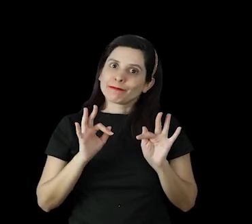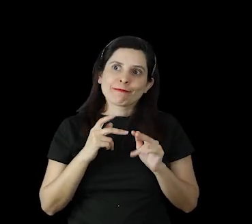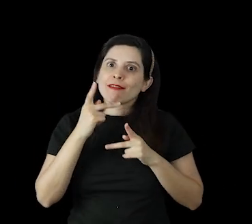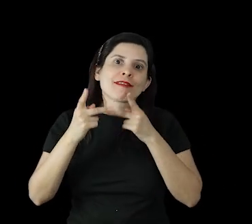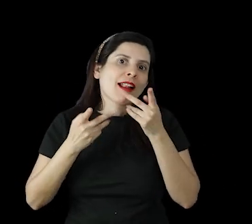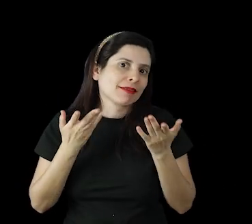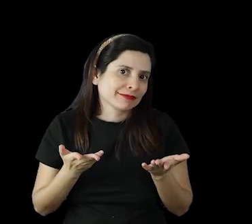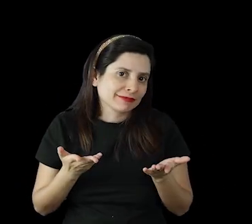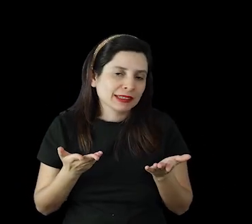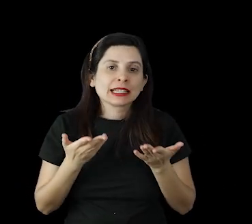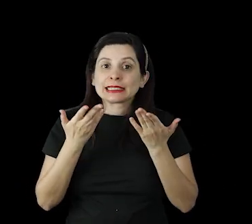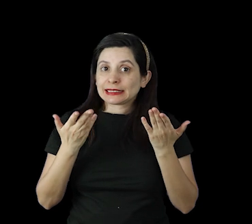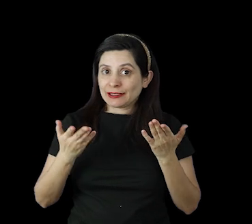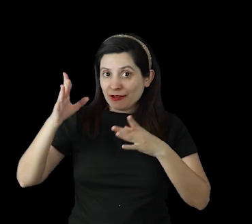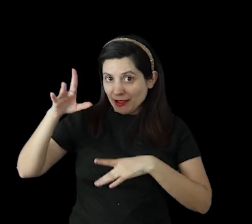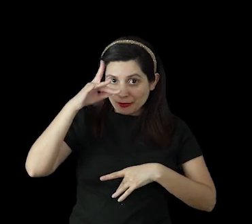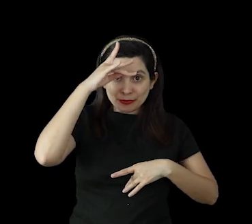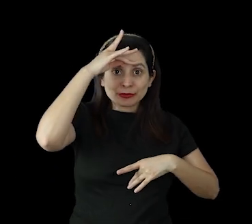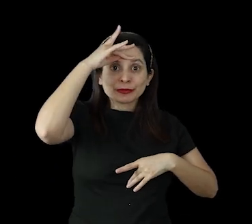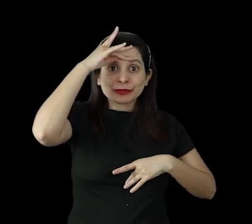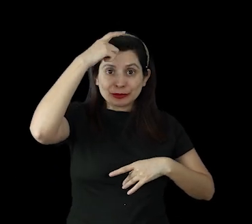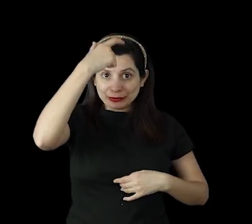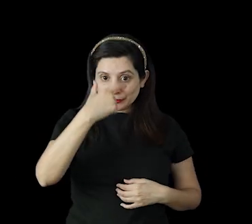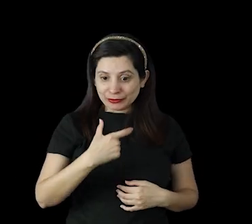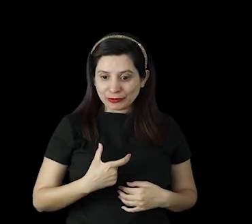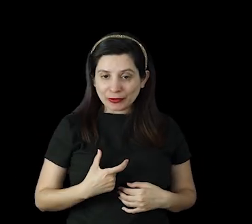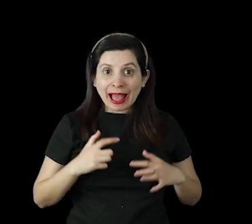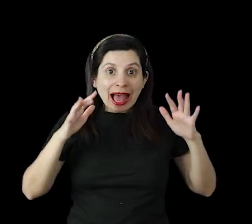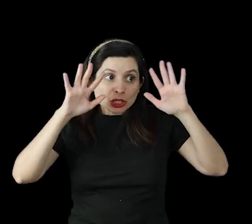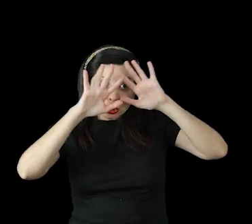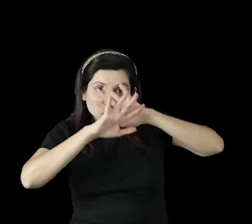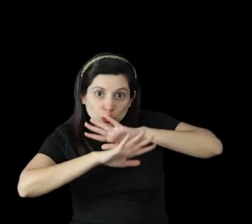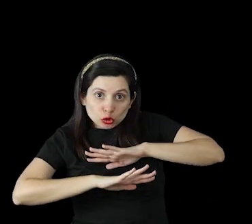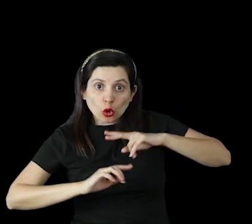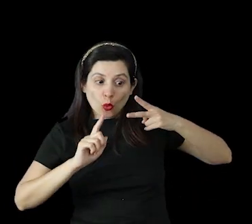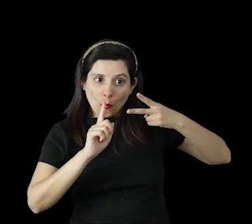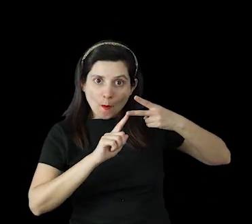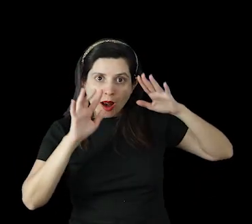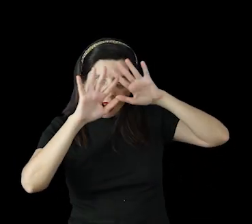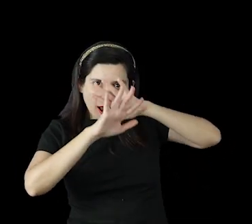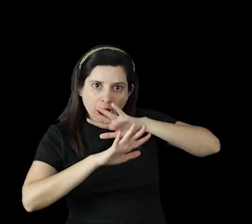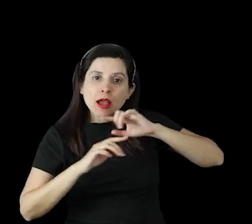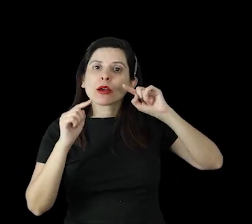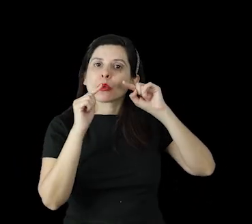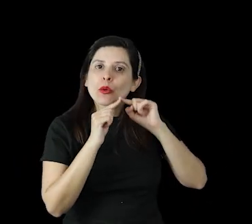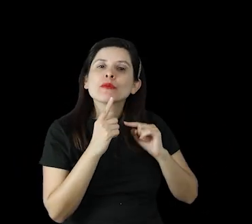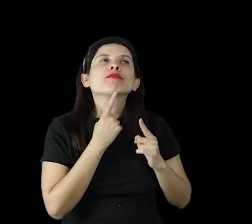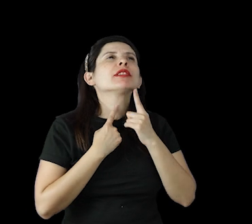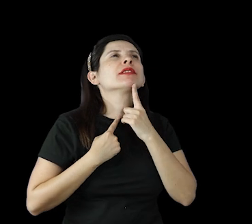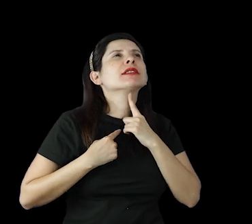disso, né. Então a persona é esse status, e a sombra tem a ver com esse desejo, com